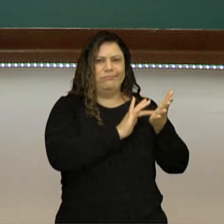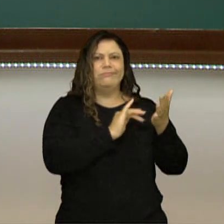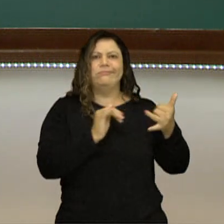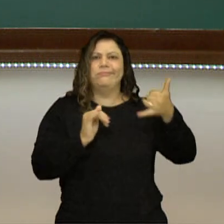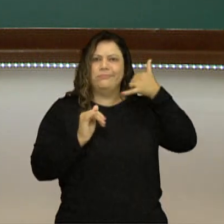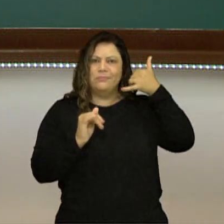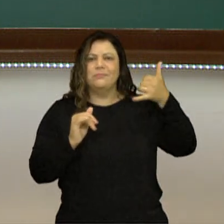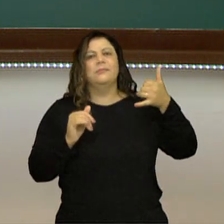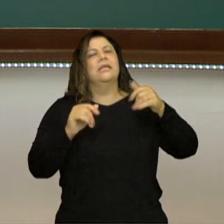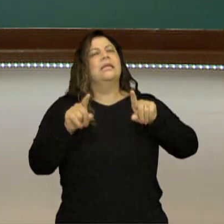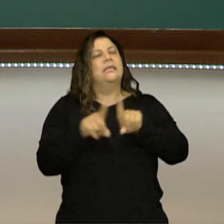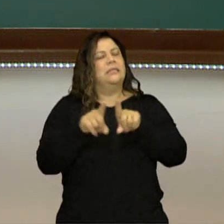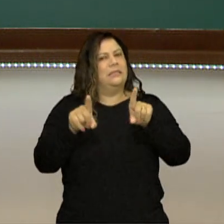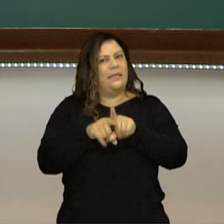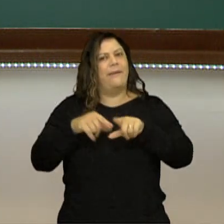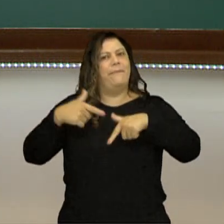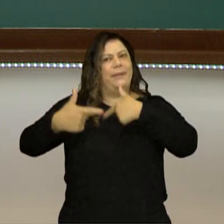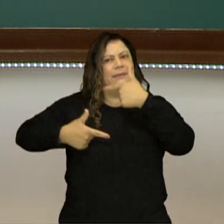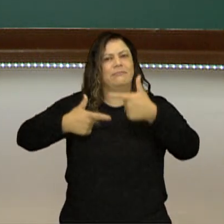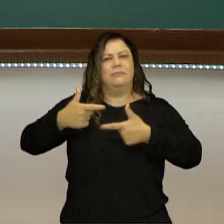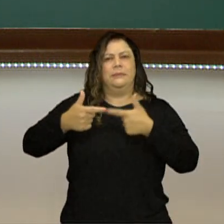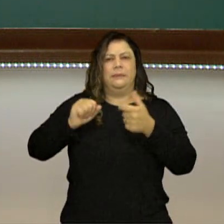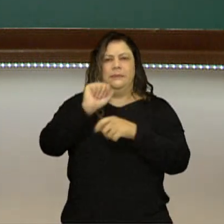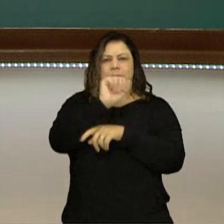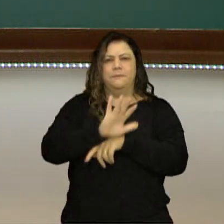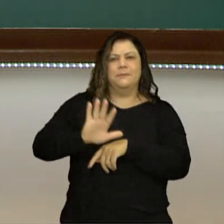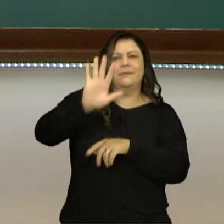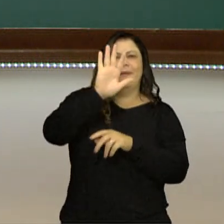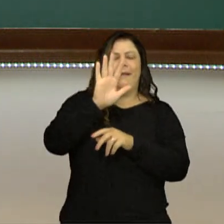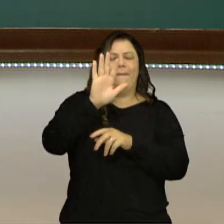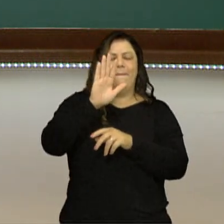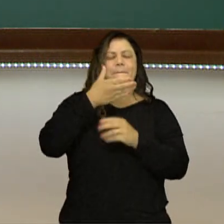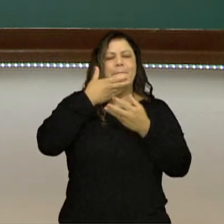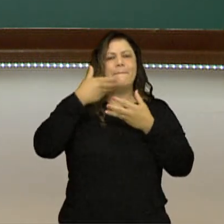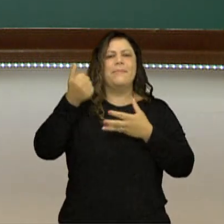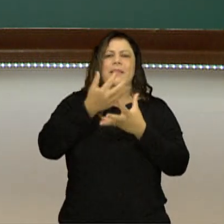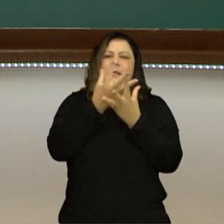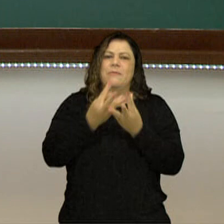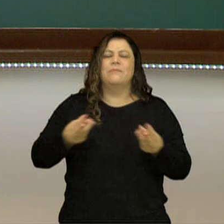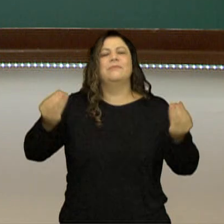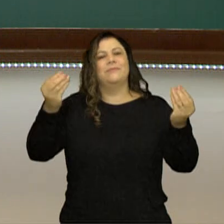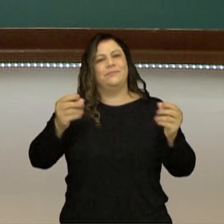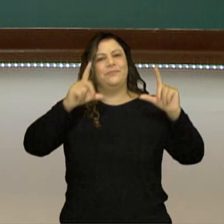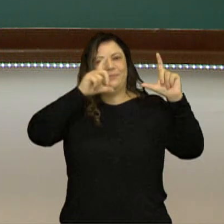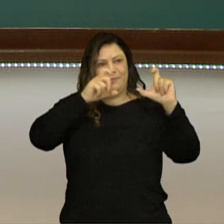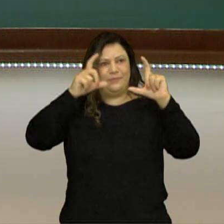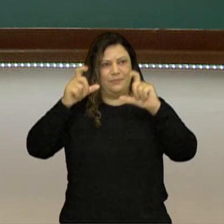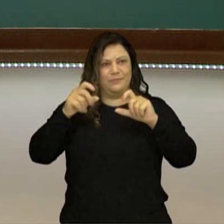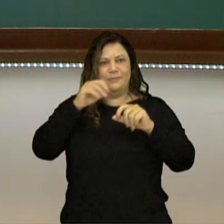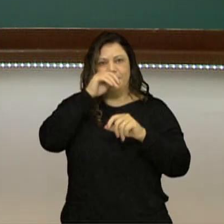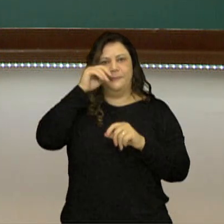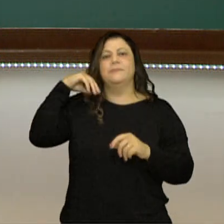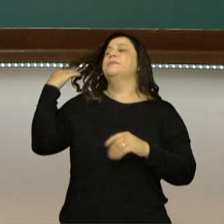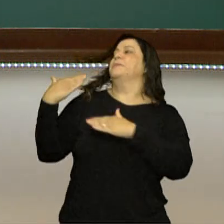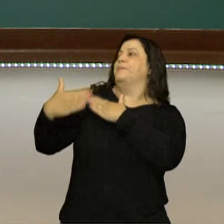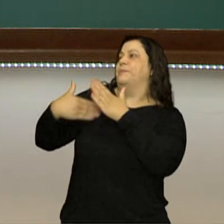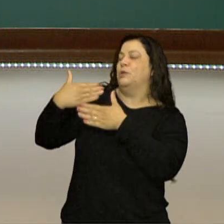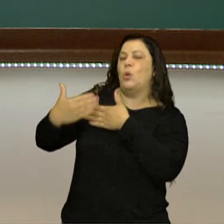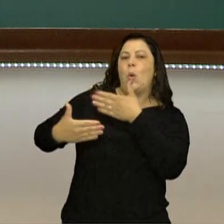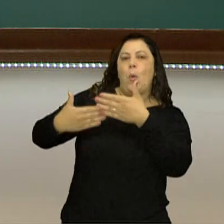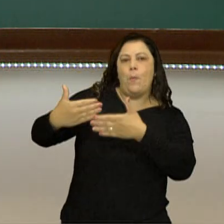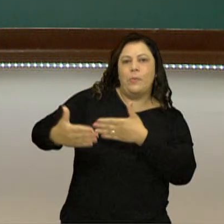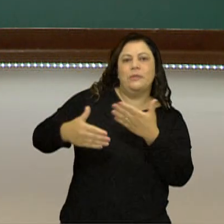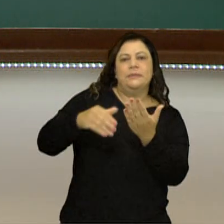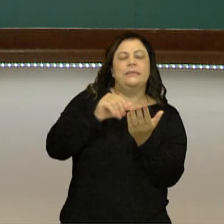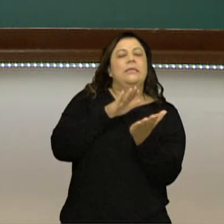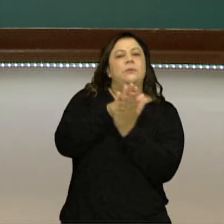também trabalhar os efeitos para melhorar a qualidade da imagem de sua fotografia. No processo de revelação